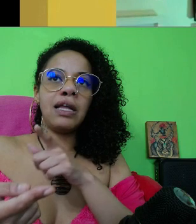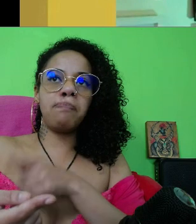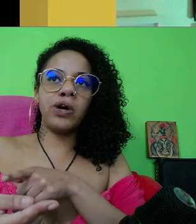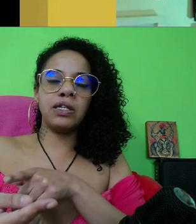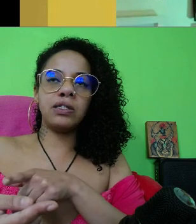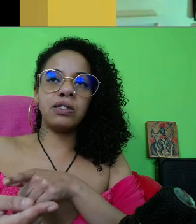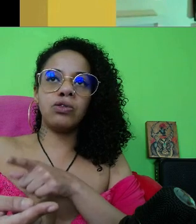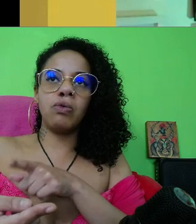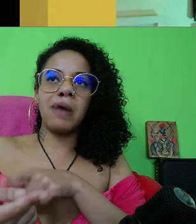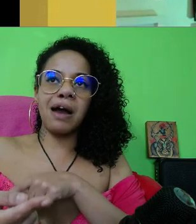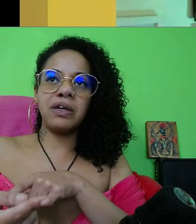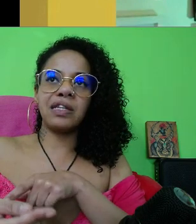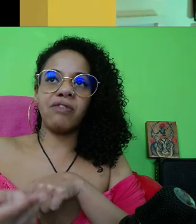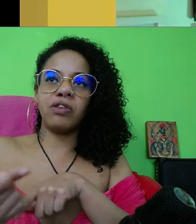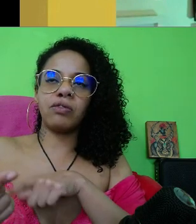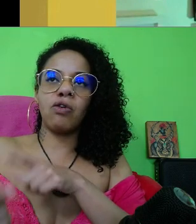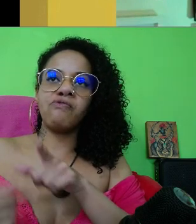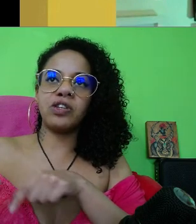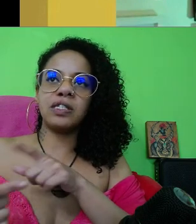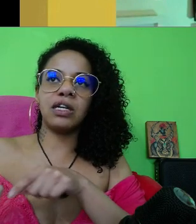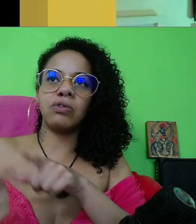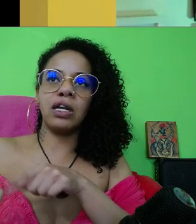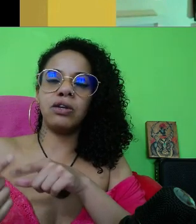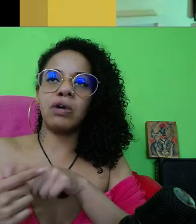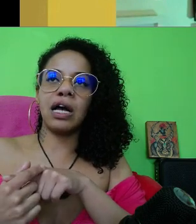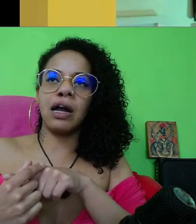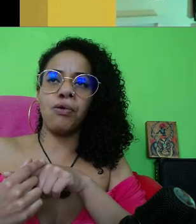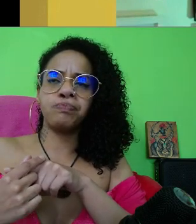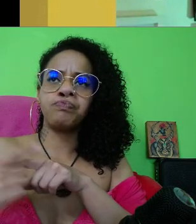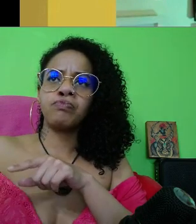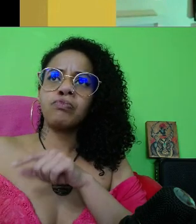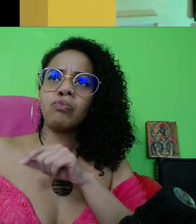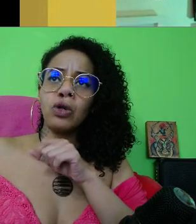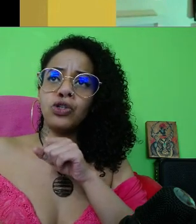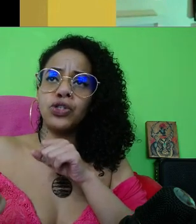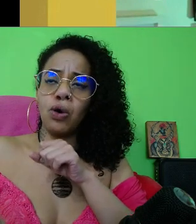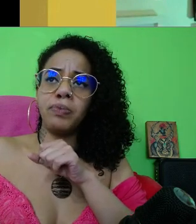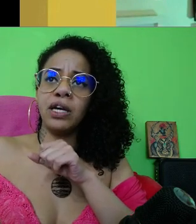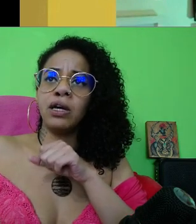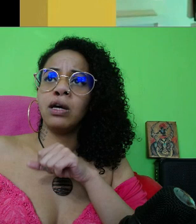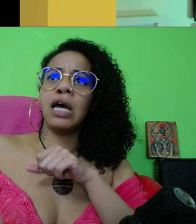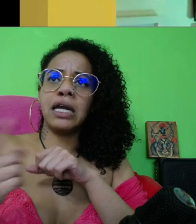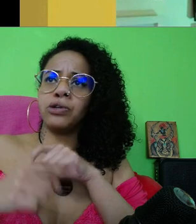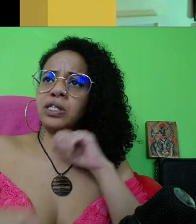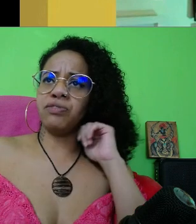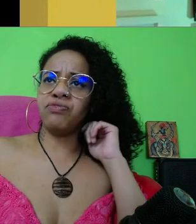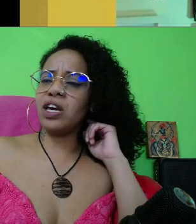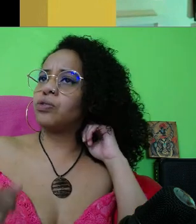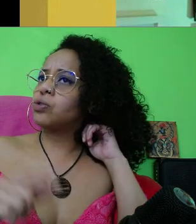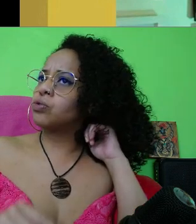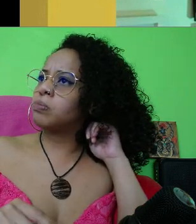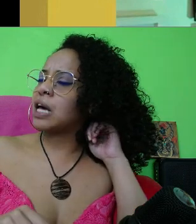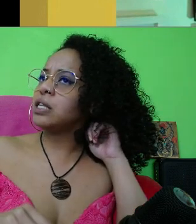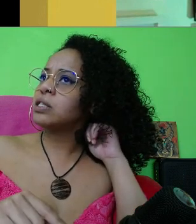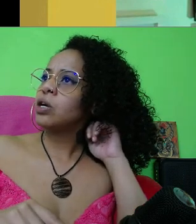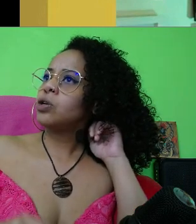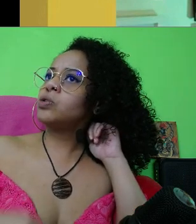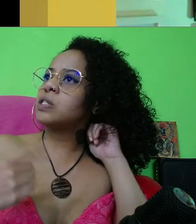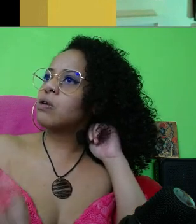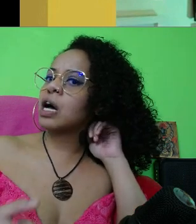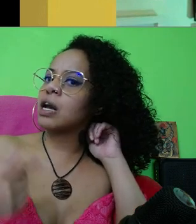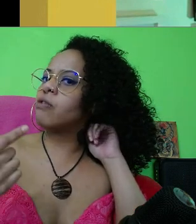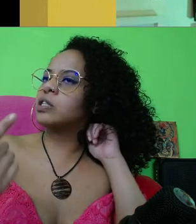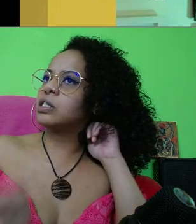e depois quando o barba estava conversando ali no canal sobre Reinaldo Azevedo e tudo mais